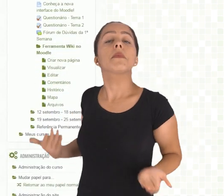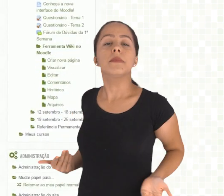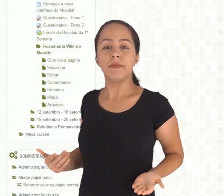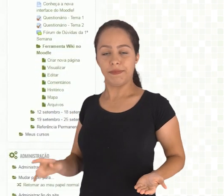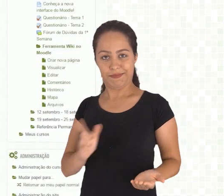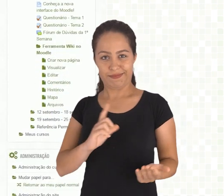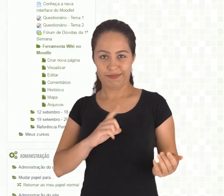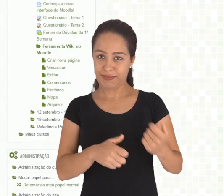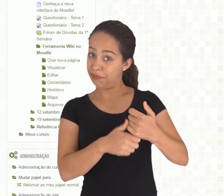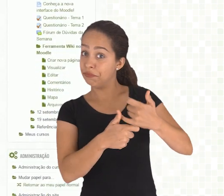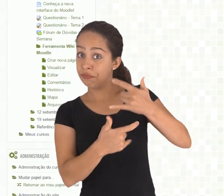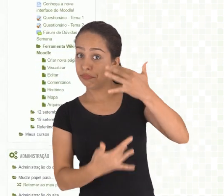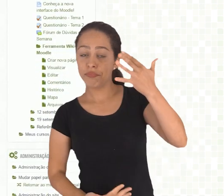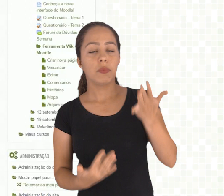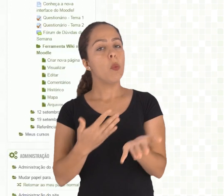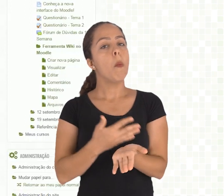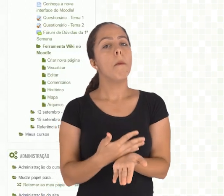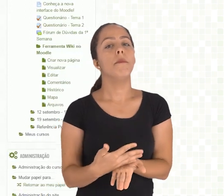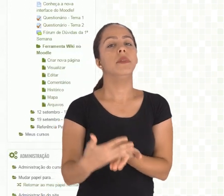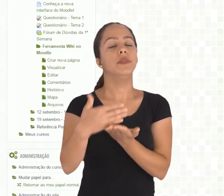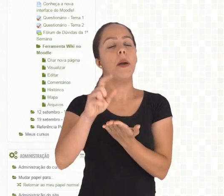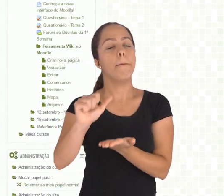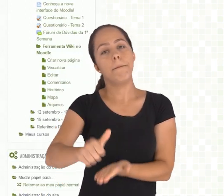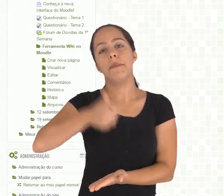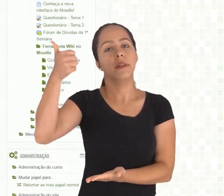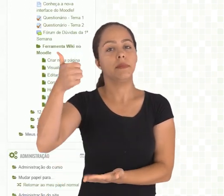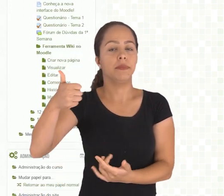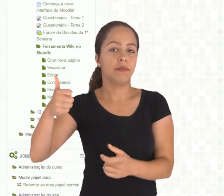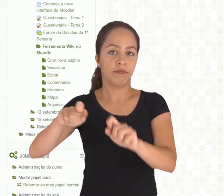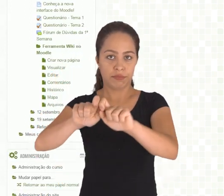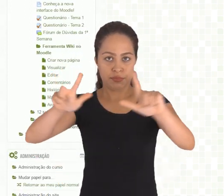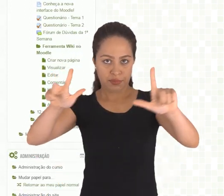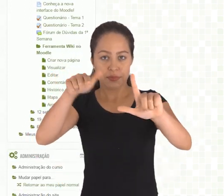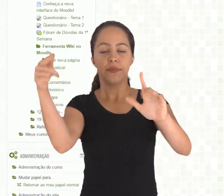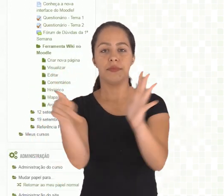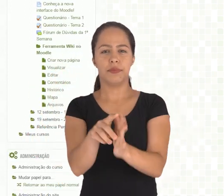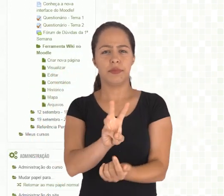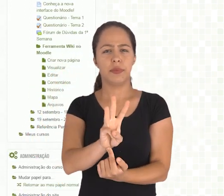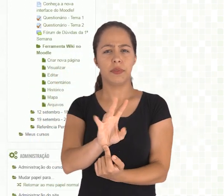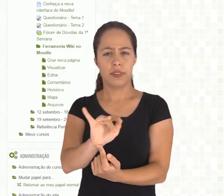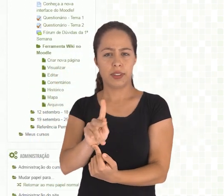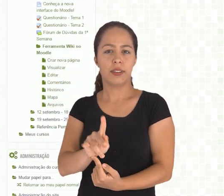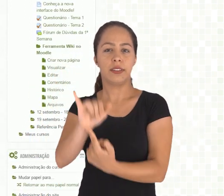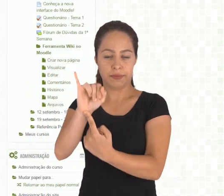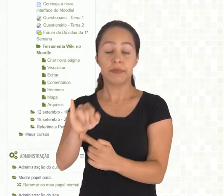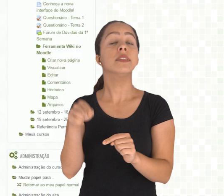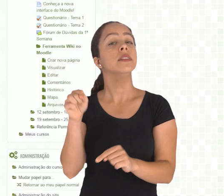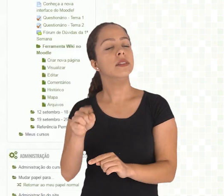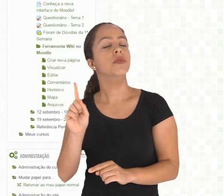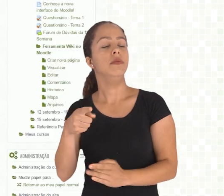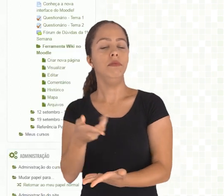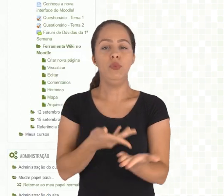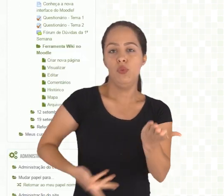página propriamente dita que foi criada no início da ue foi criada uma primeira página nesse caso essa página se chama week